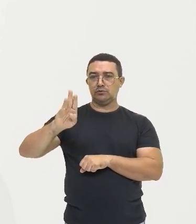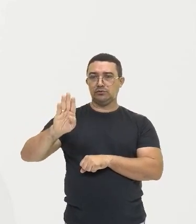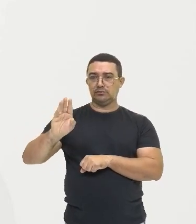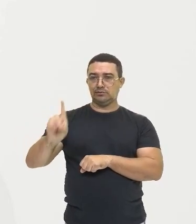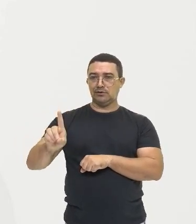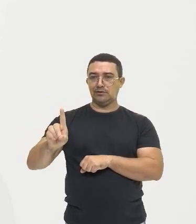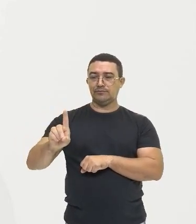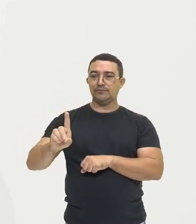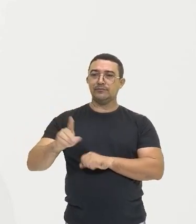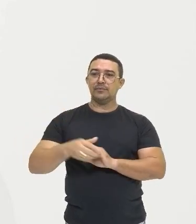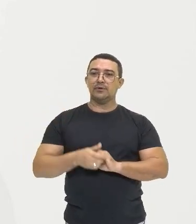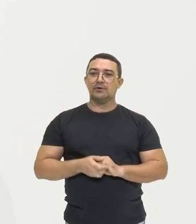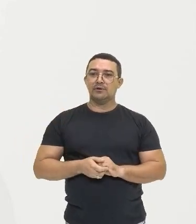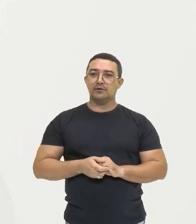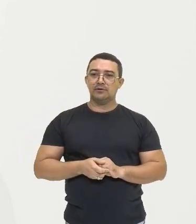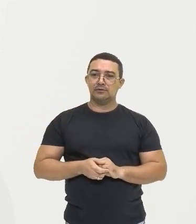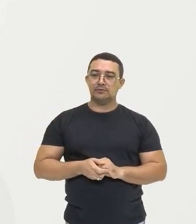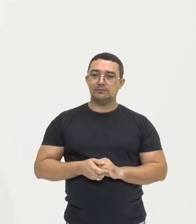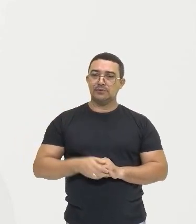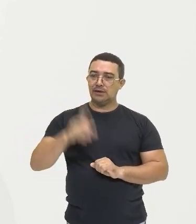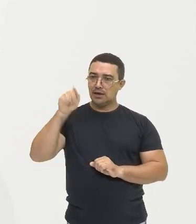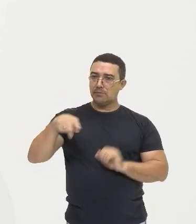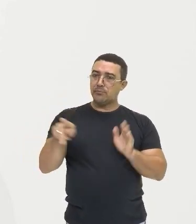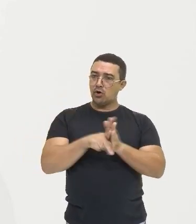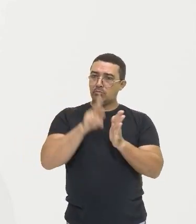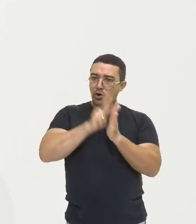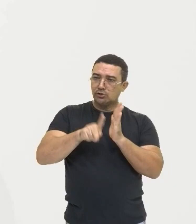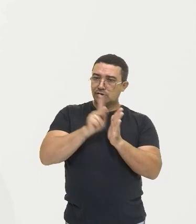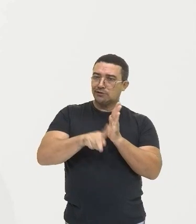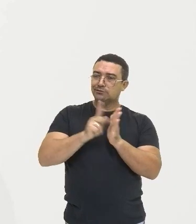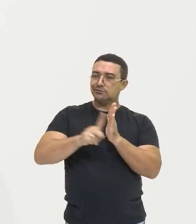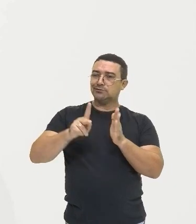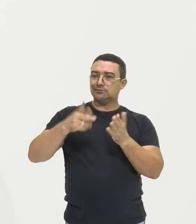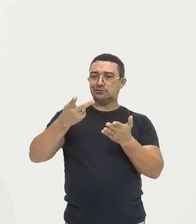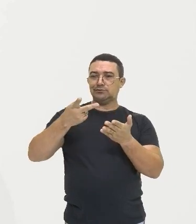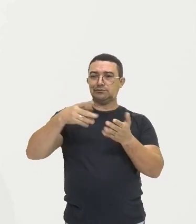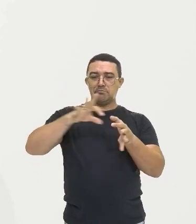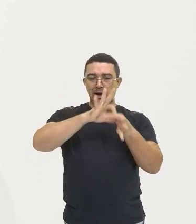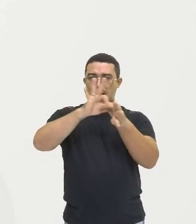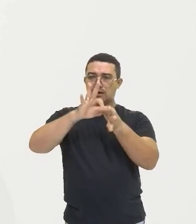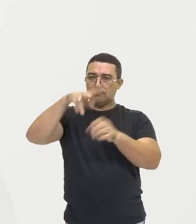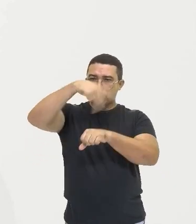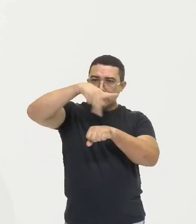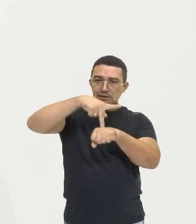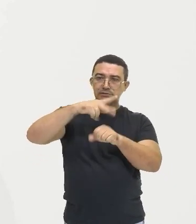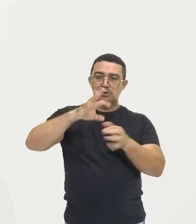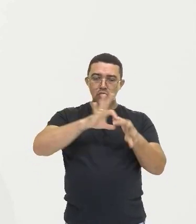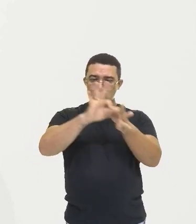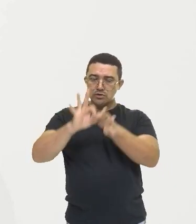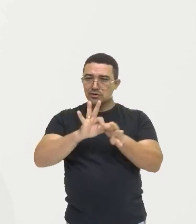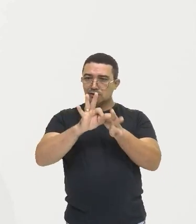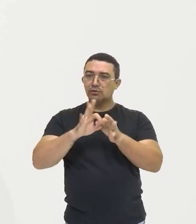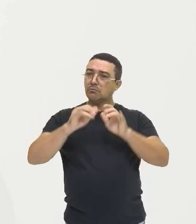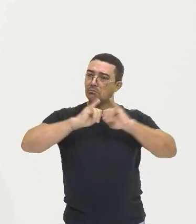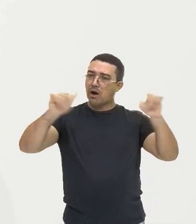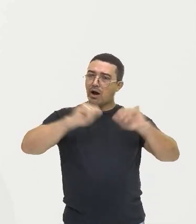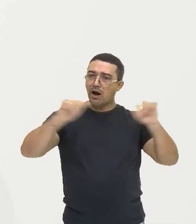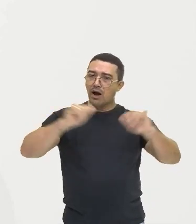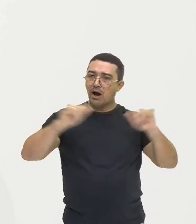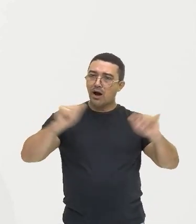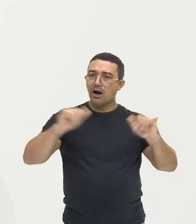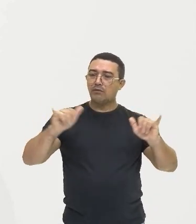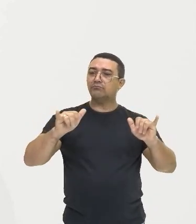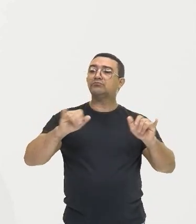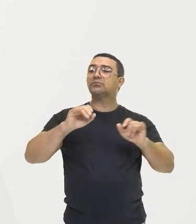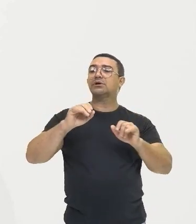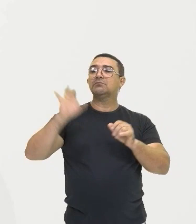PNU, que é o Programa das Nações Unidas para o Desenvolvimento, né? Ele vai divulgar esses valores de IDH, tá